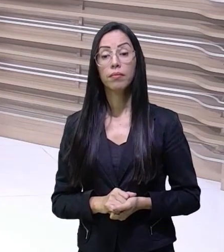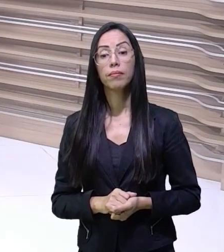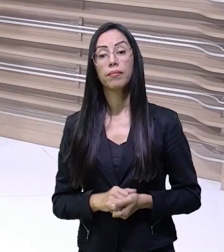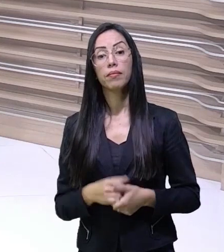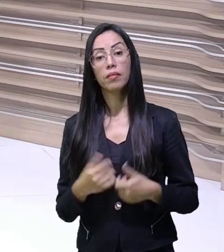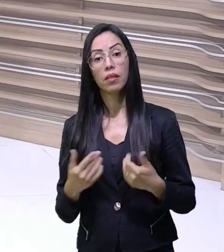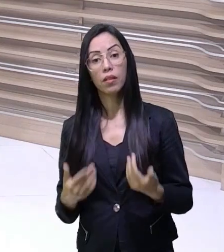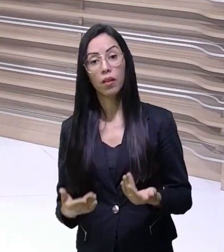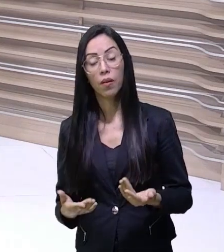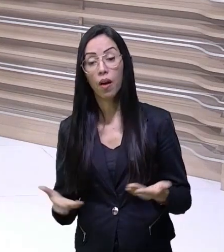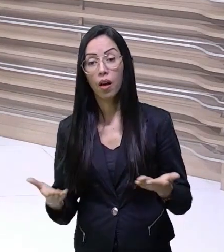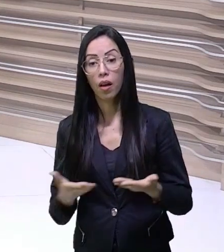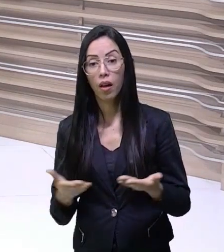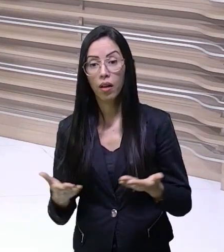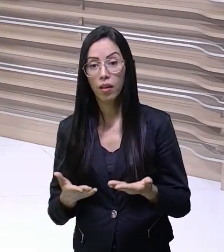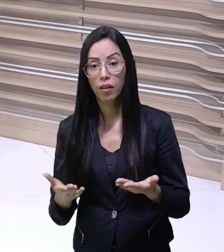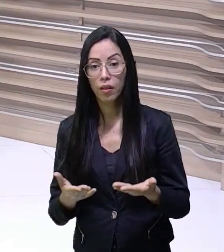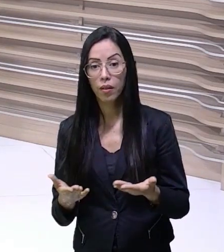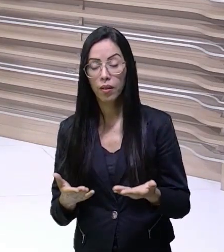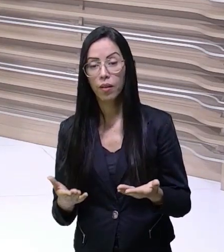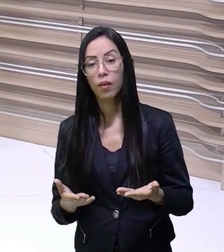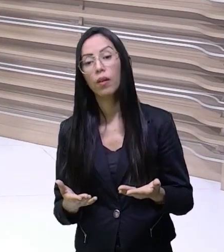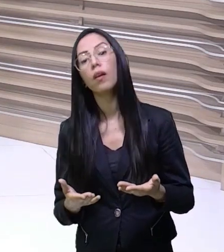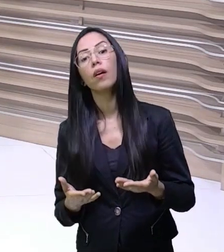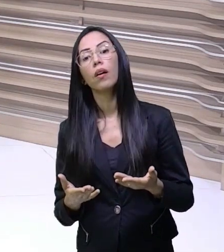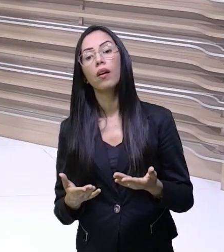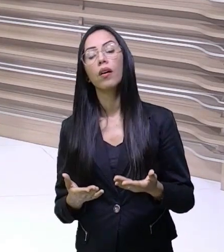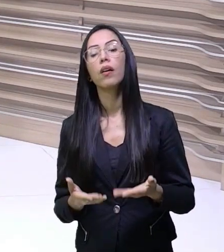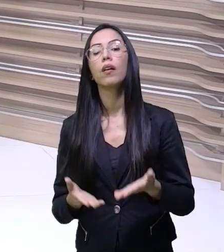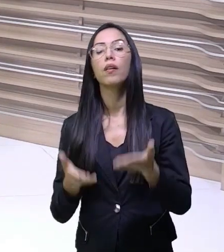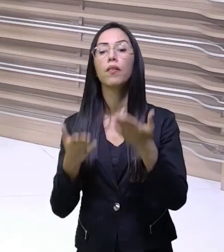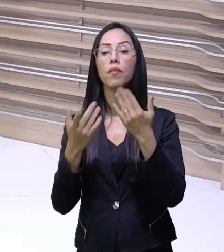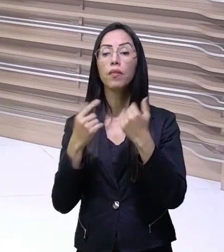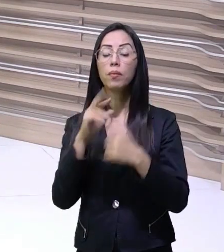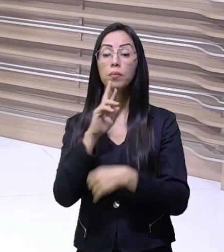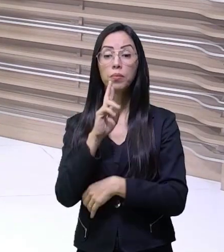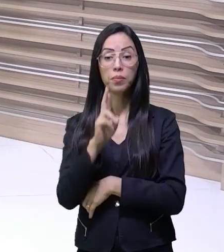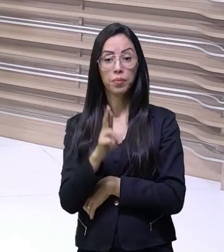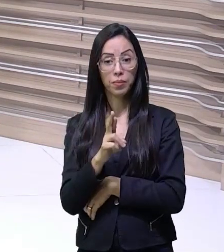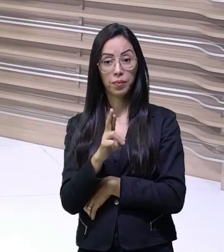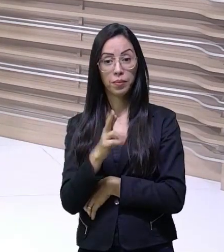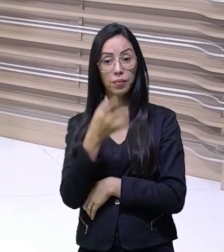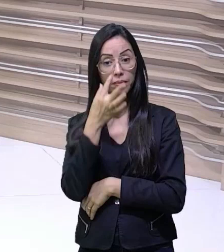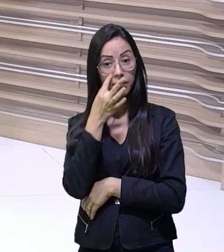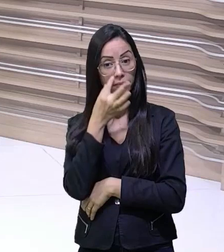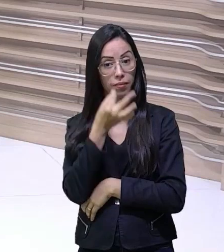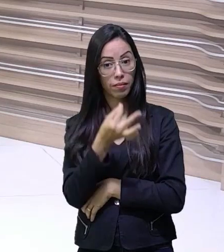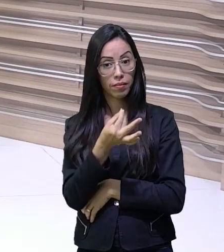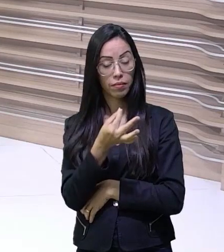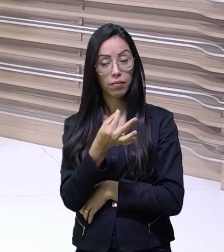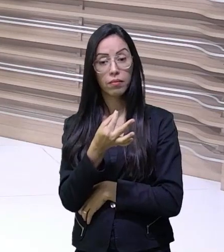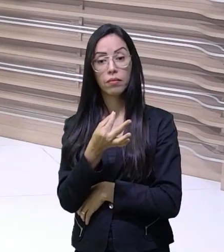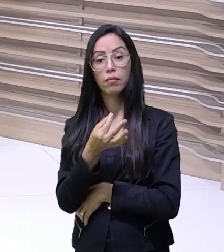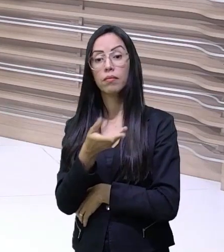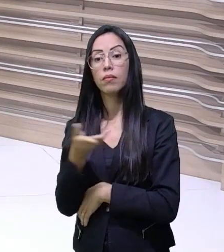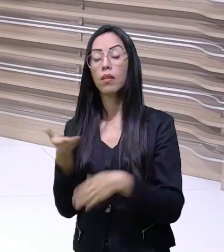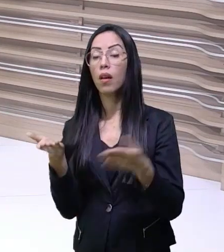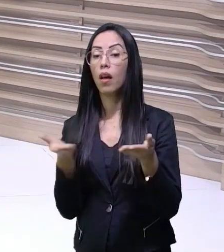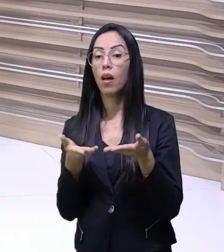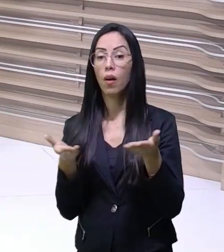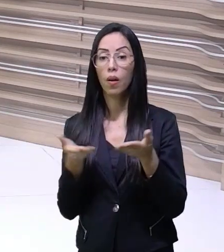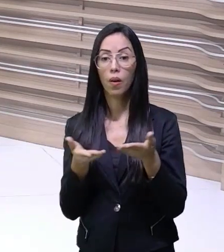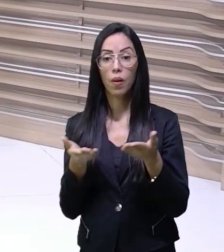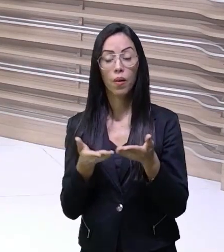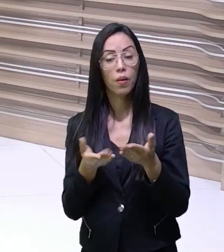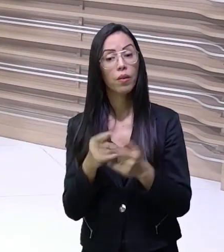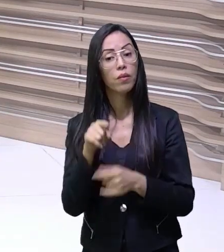Crianças, esse momento agora é o momento de vamos resolver. Prestem atenção. Agora é o momento que você